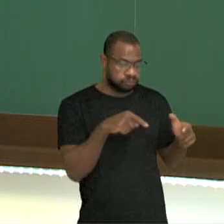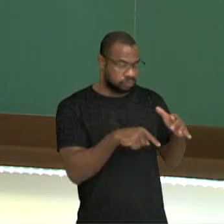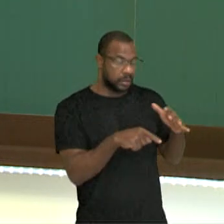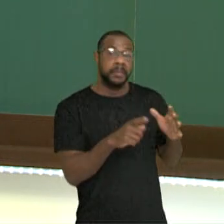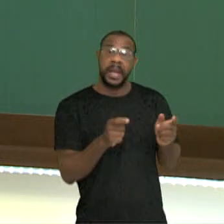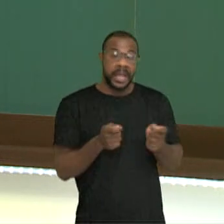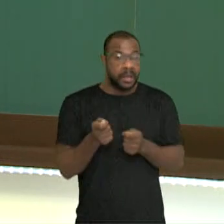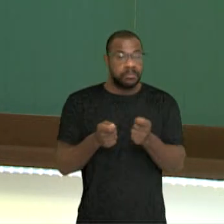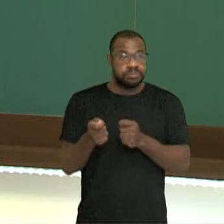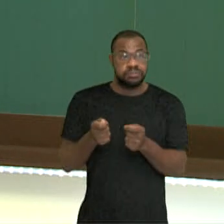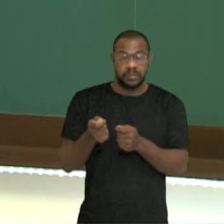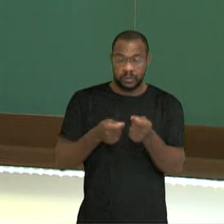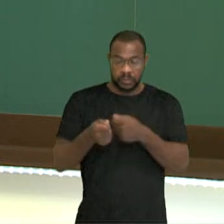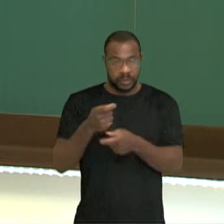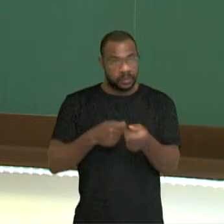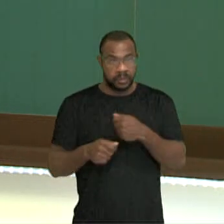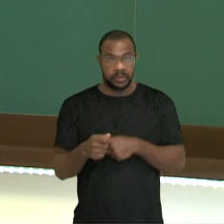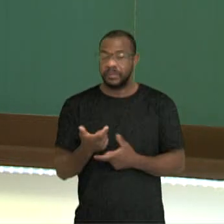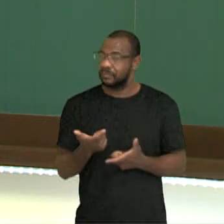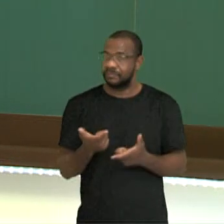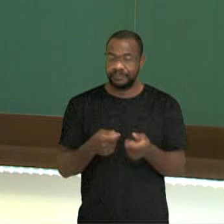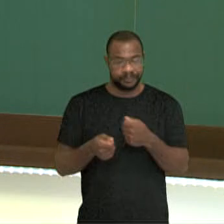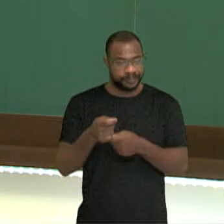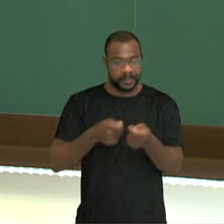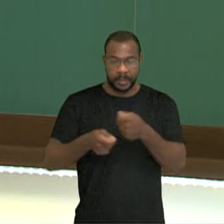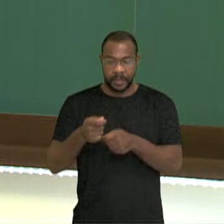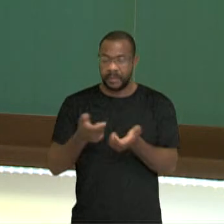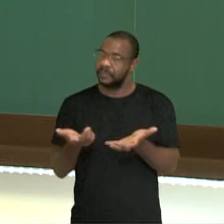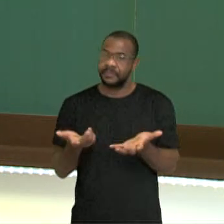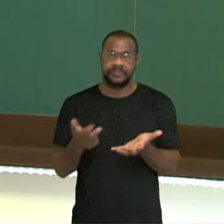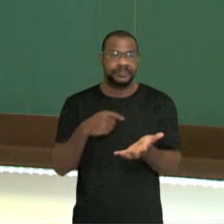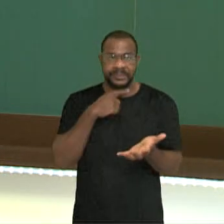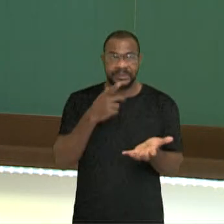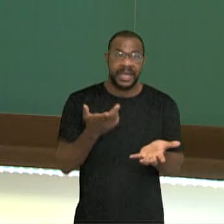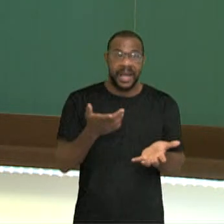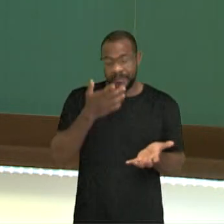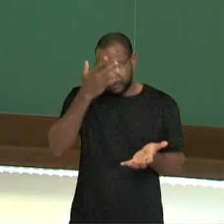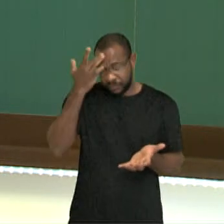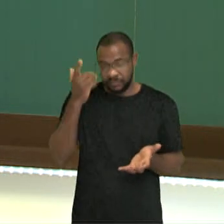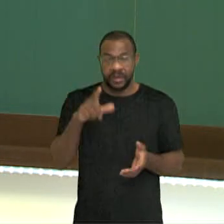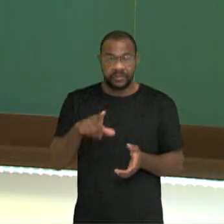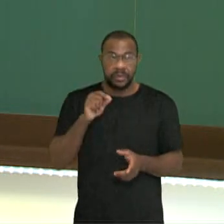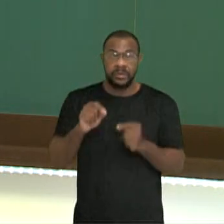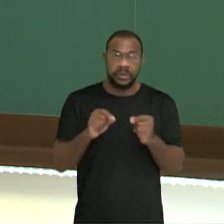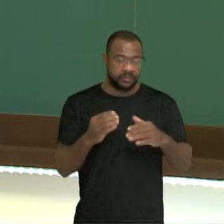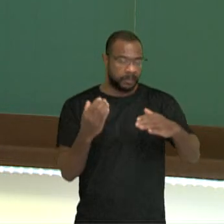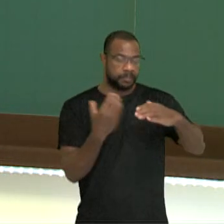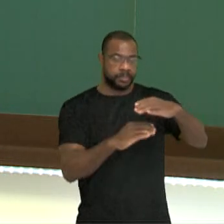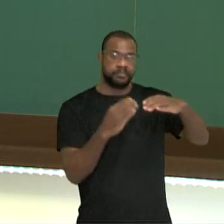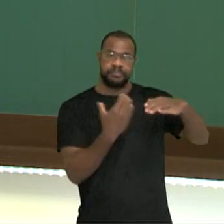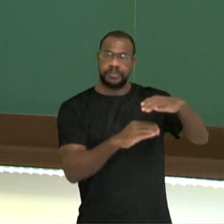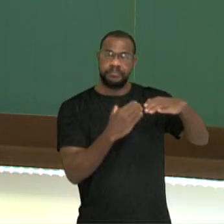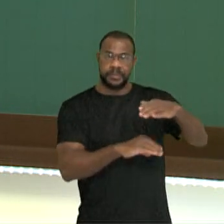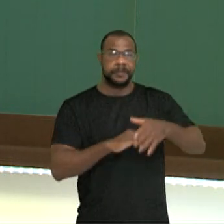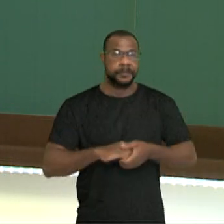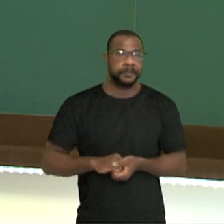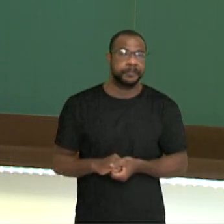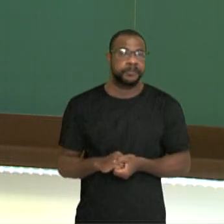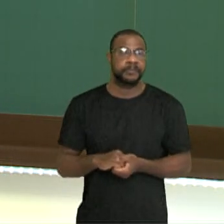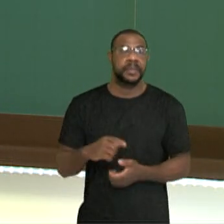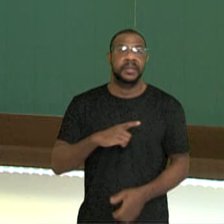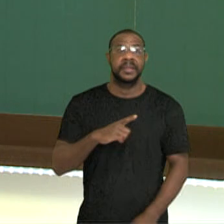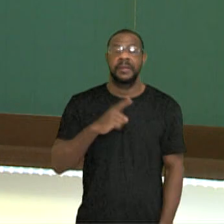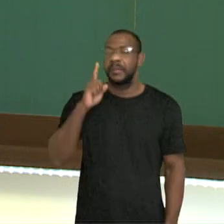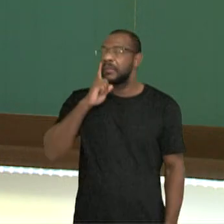na economia, às vezes não vai fazer girar, porque as pessoas vão preferir, em vez de produzir, vão aplicar em fundos de investimento. Aqui nós